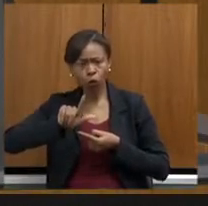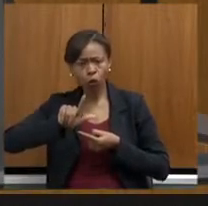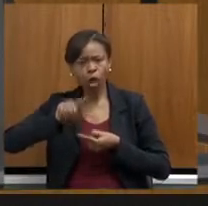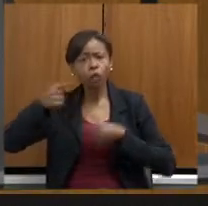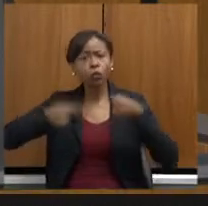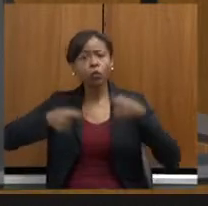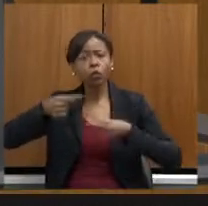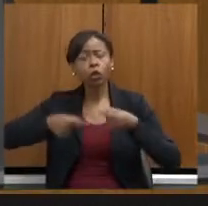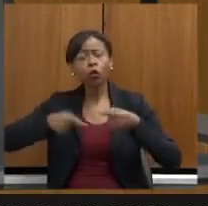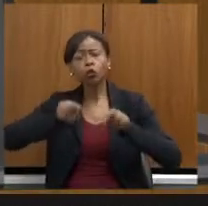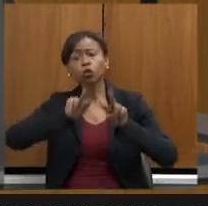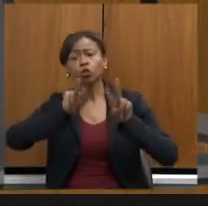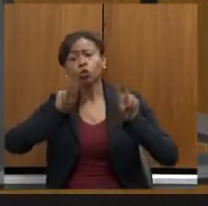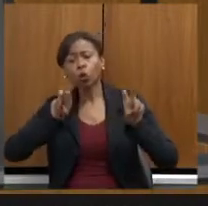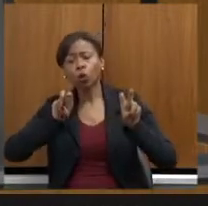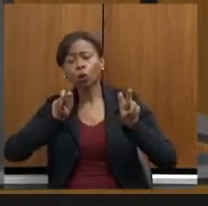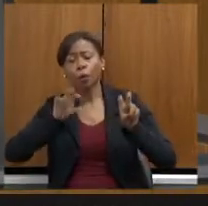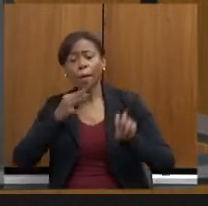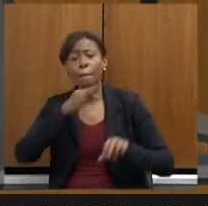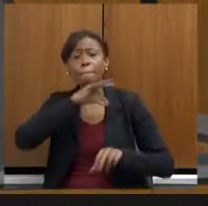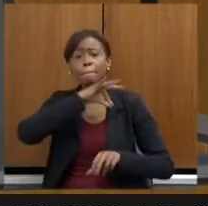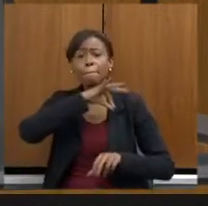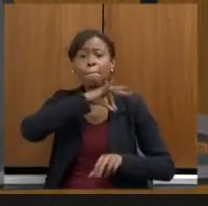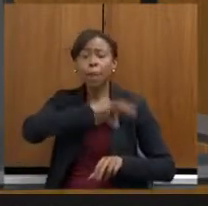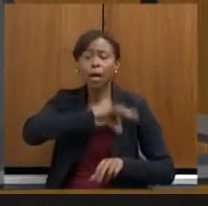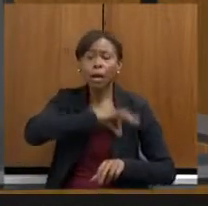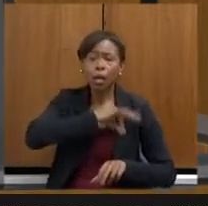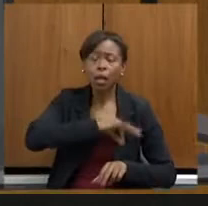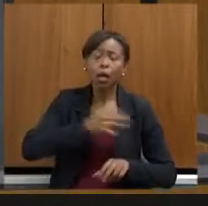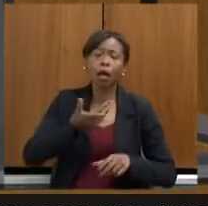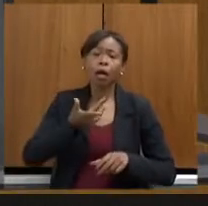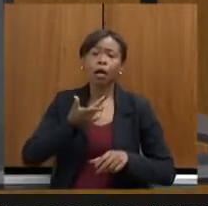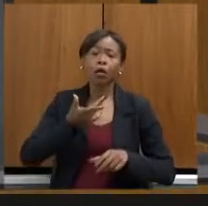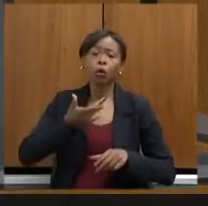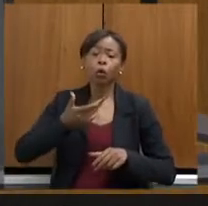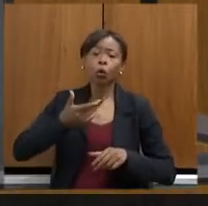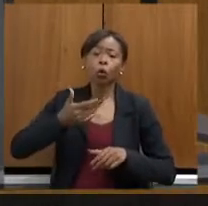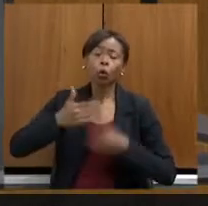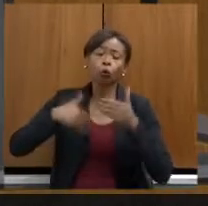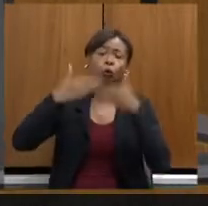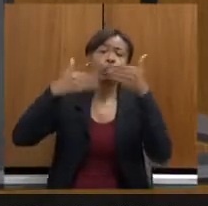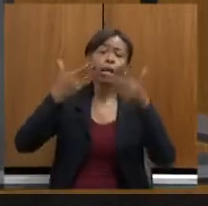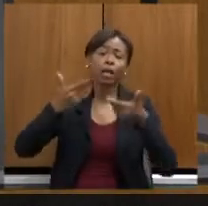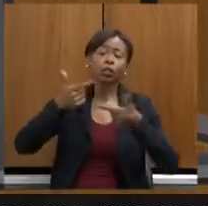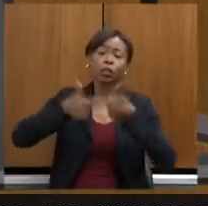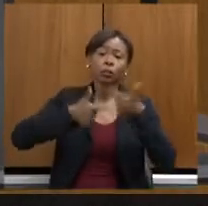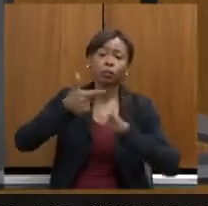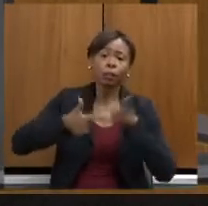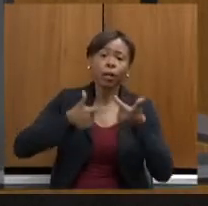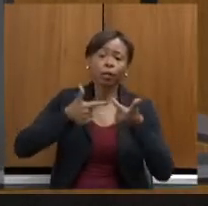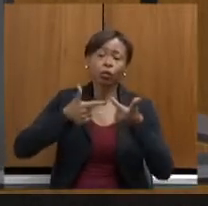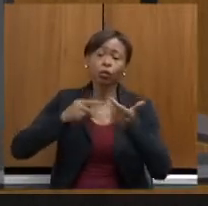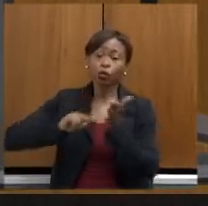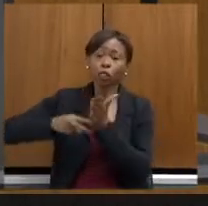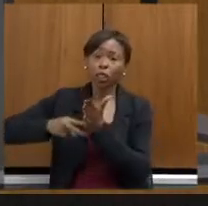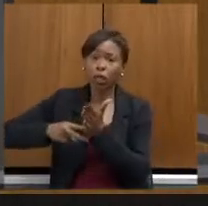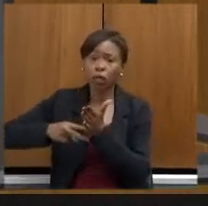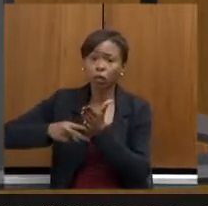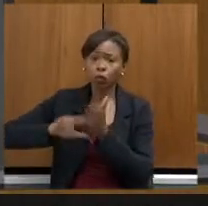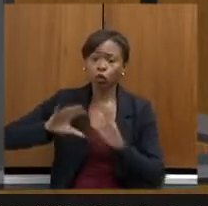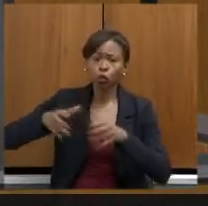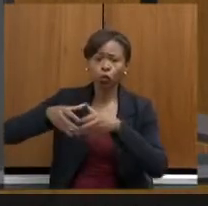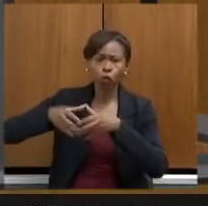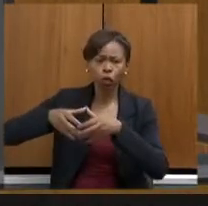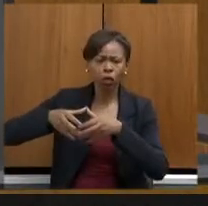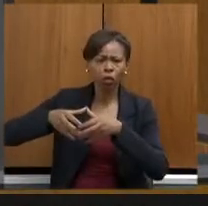cargos salários e carreiras elaborado de forma paritária entre o estado e o sindicato da categoria essa se eu não me